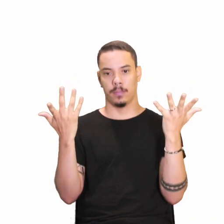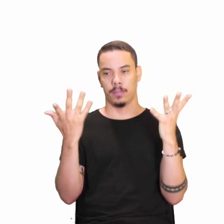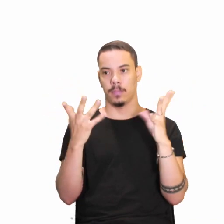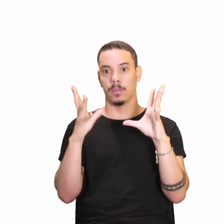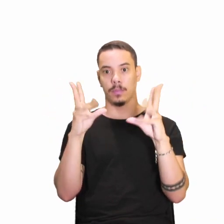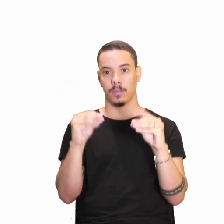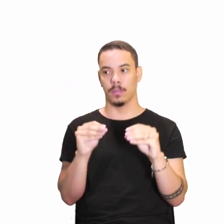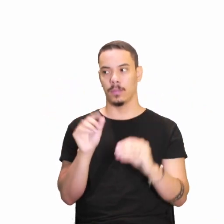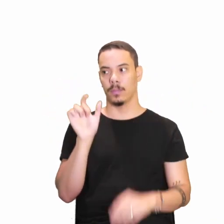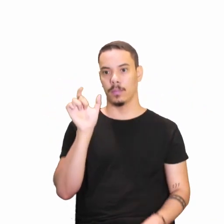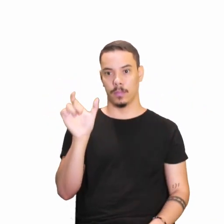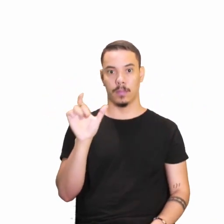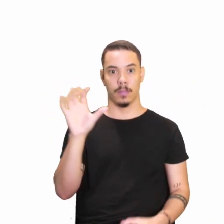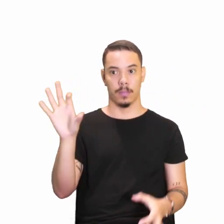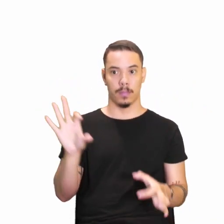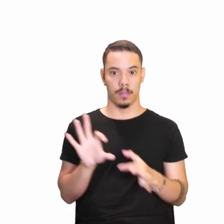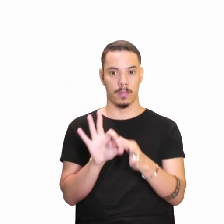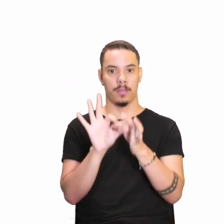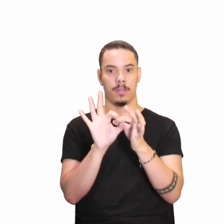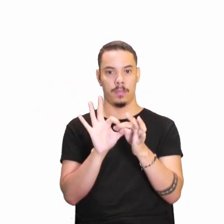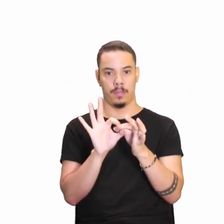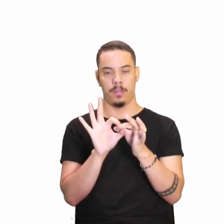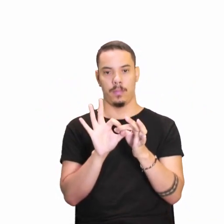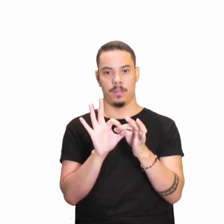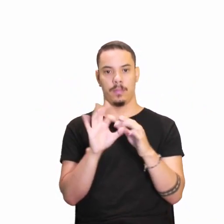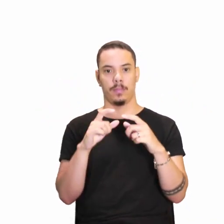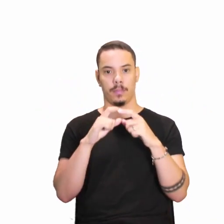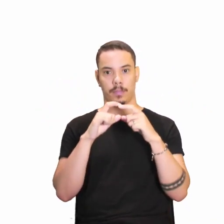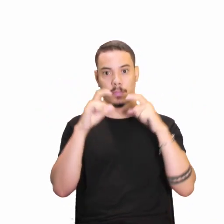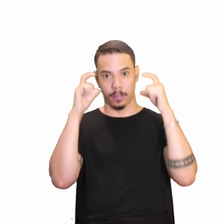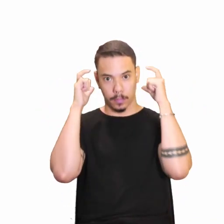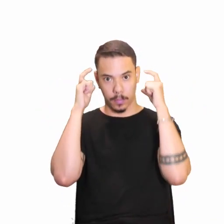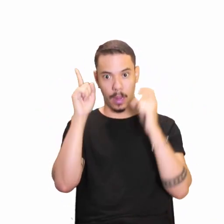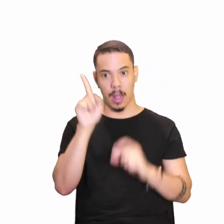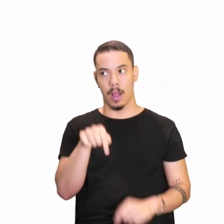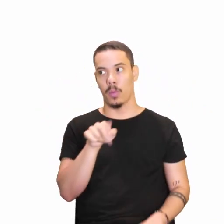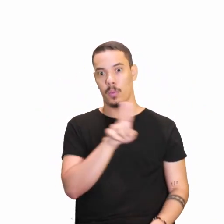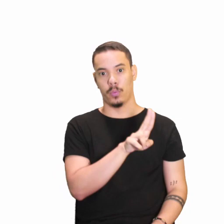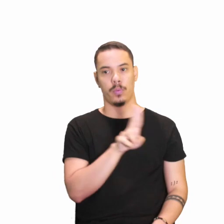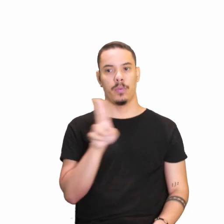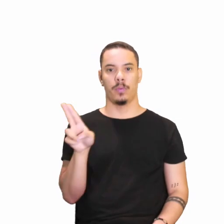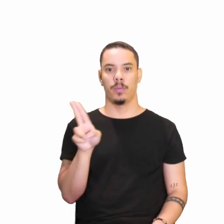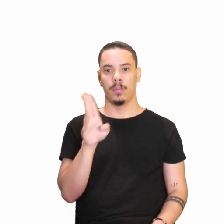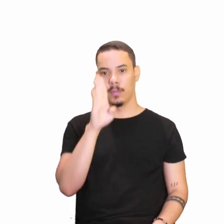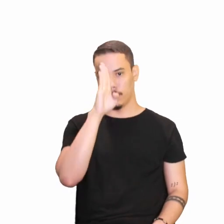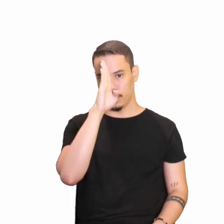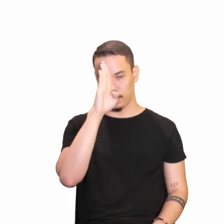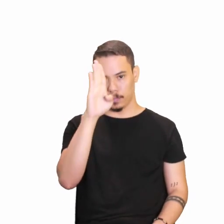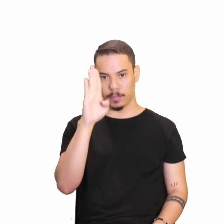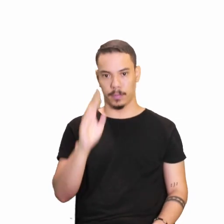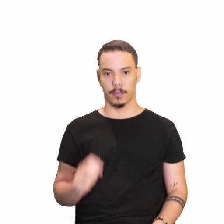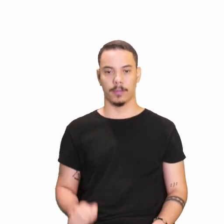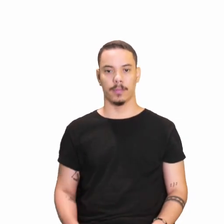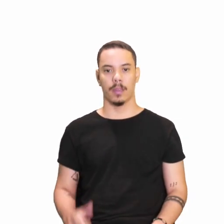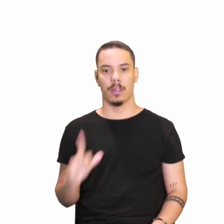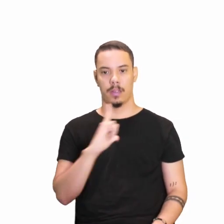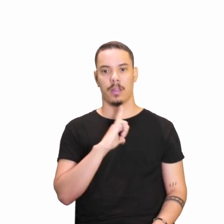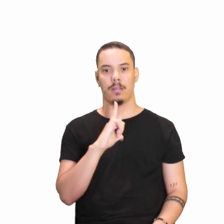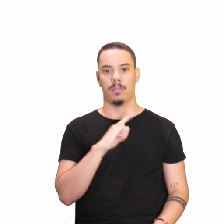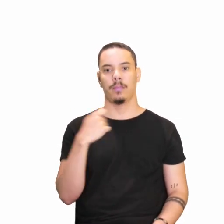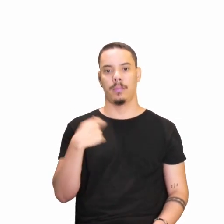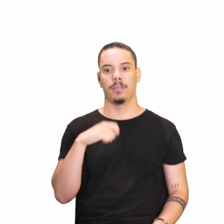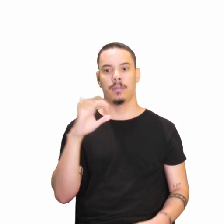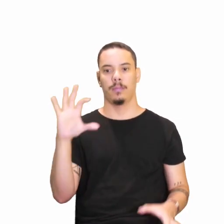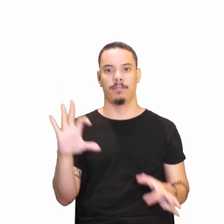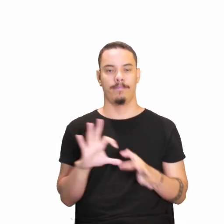as palavras que estiverem ligadas à palavra máscara, que é o nome, ó, terão que